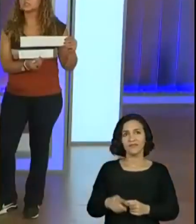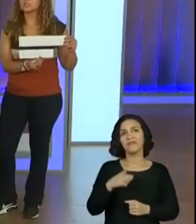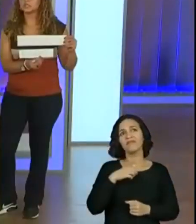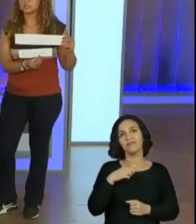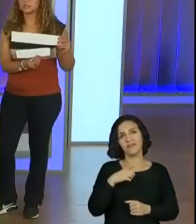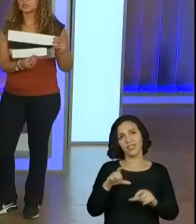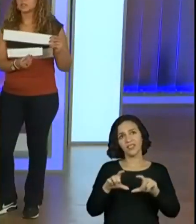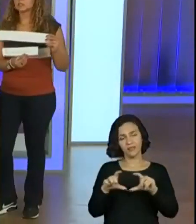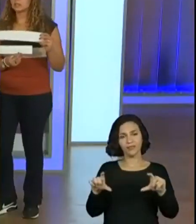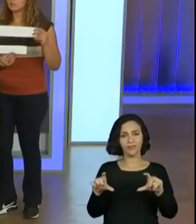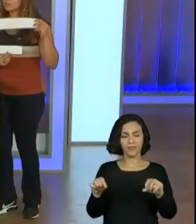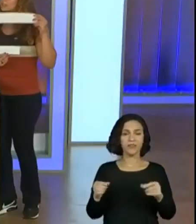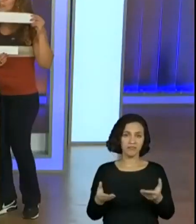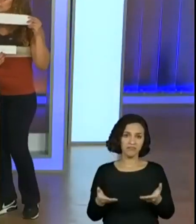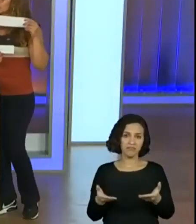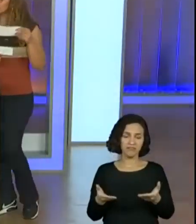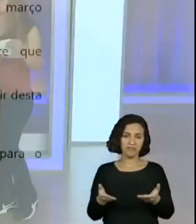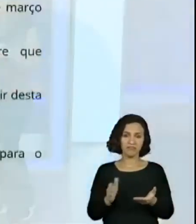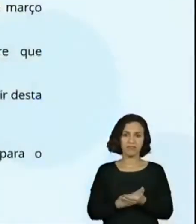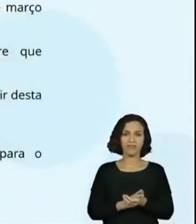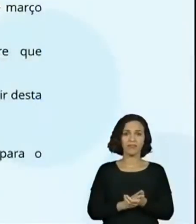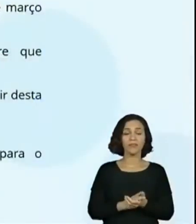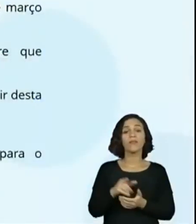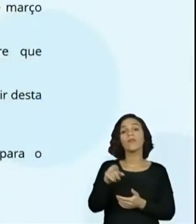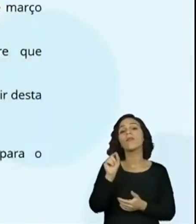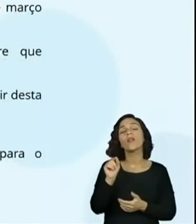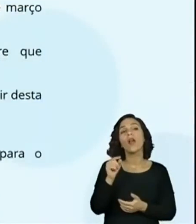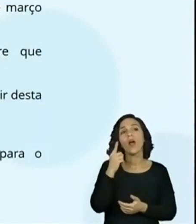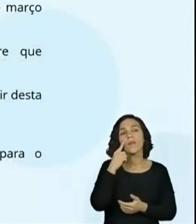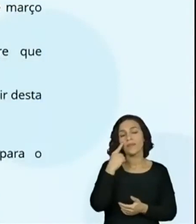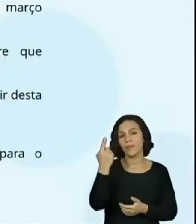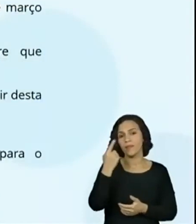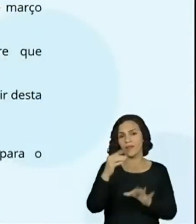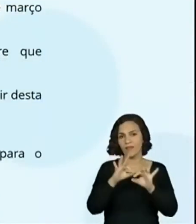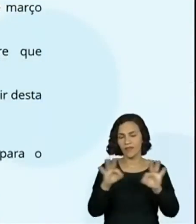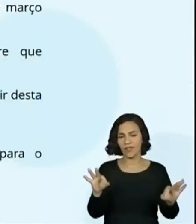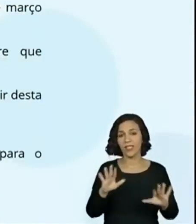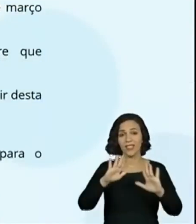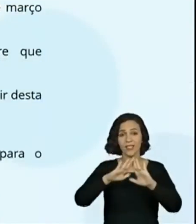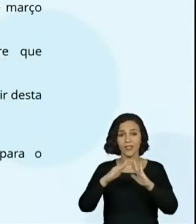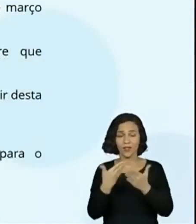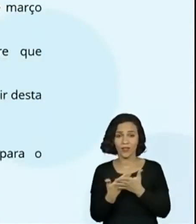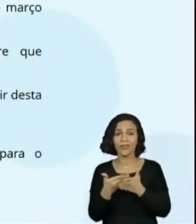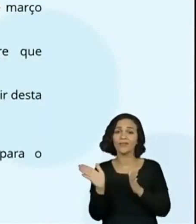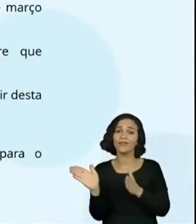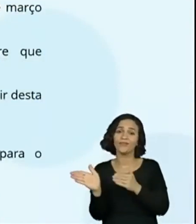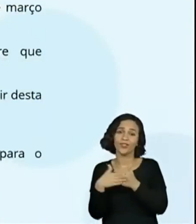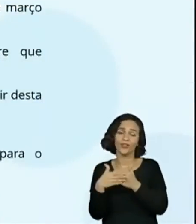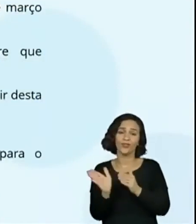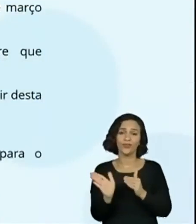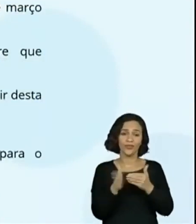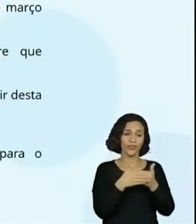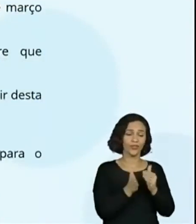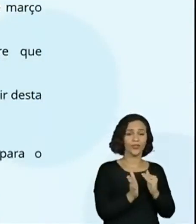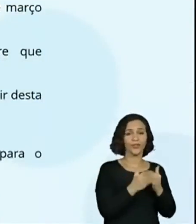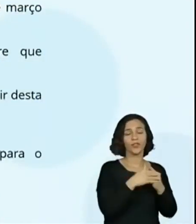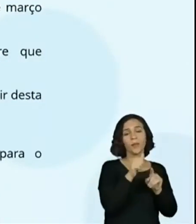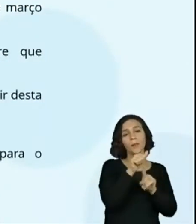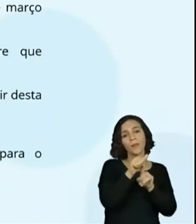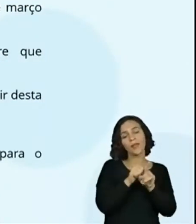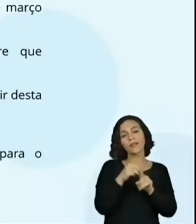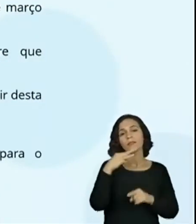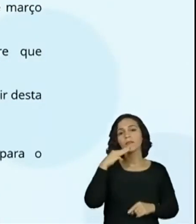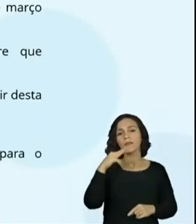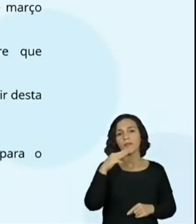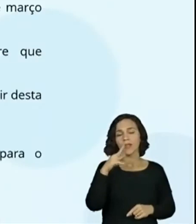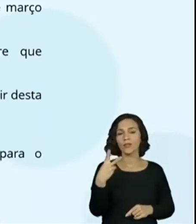com a fichinha, Sim. certo? Então, já está indicando. Primeira frase, as escolas tiveram que fechar no mês de março de 2020. O